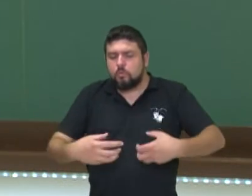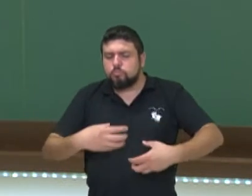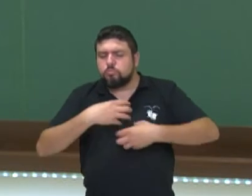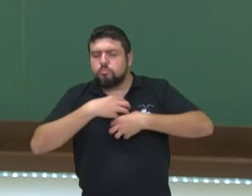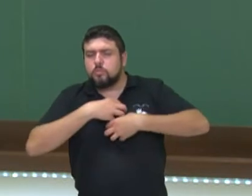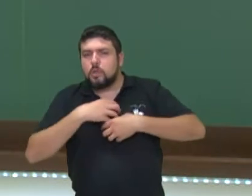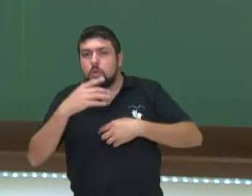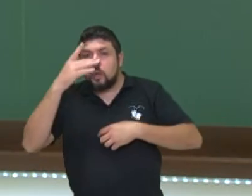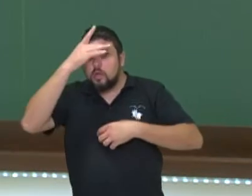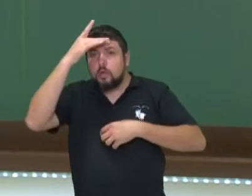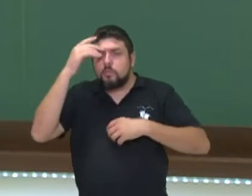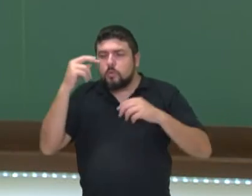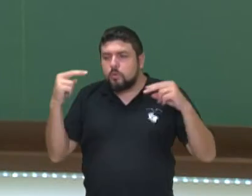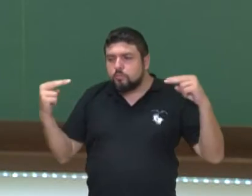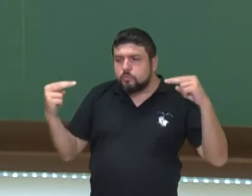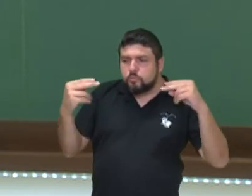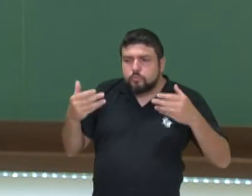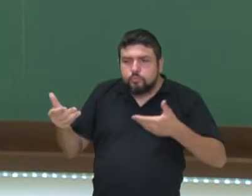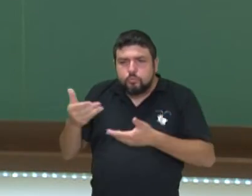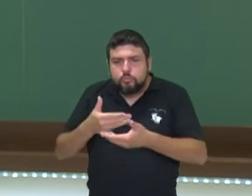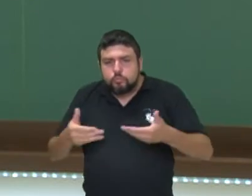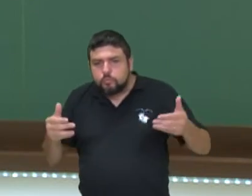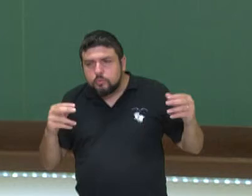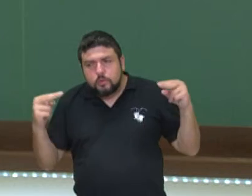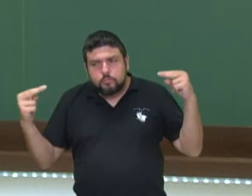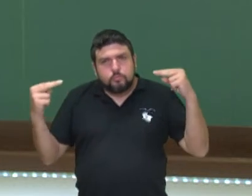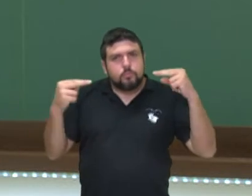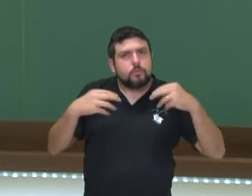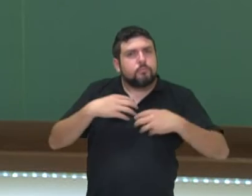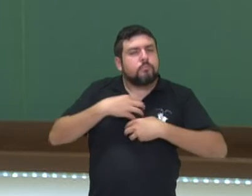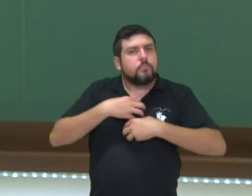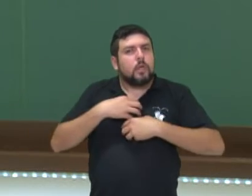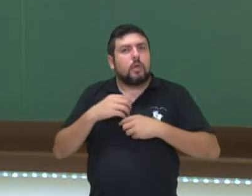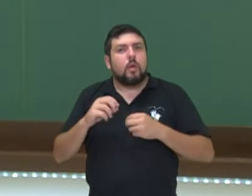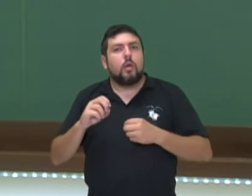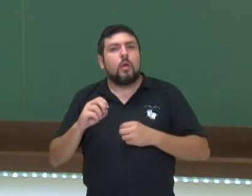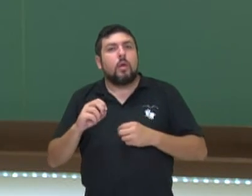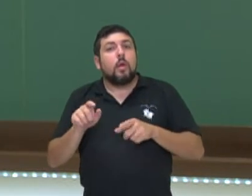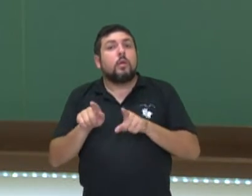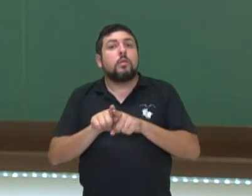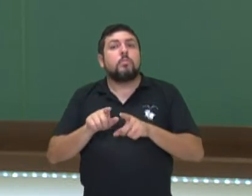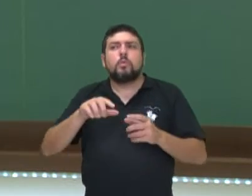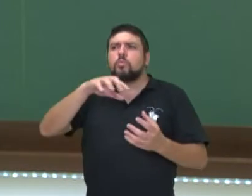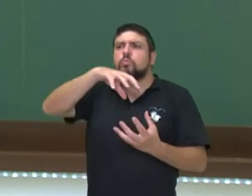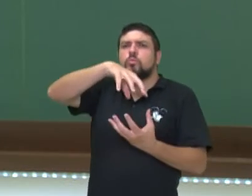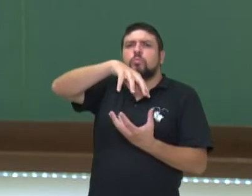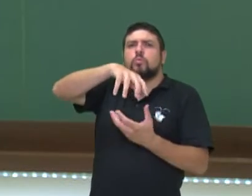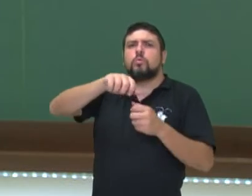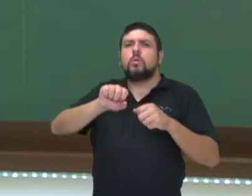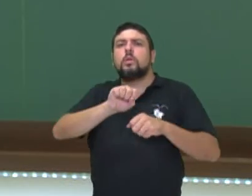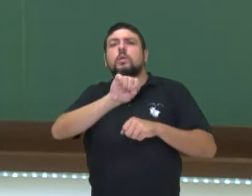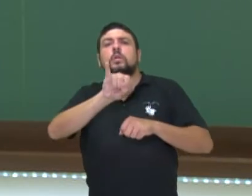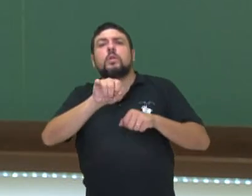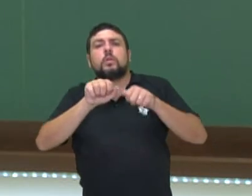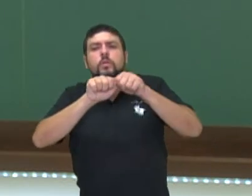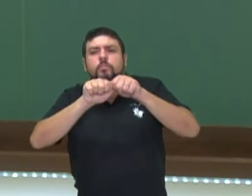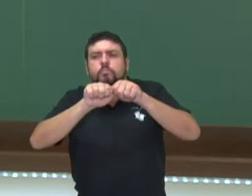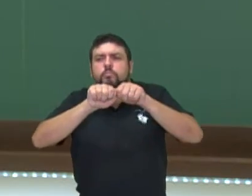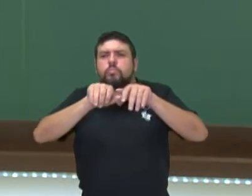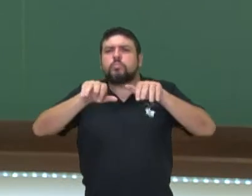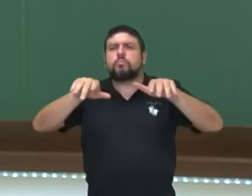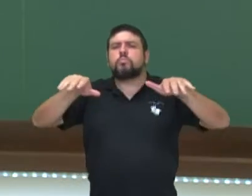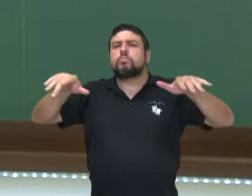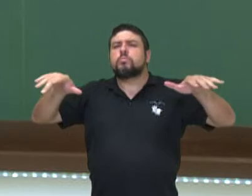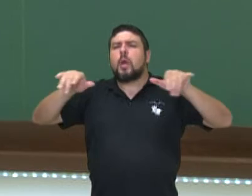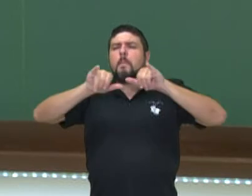as pessoas que dividem o espaço da escola com vocês, no mundo também, se a gente ampliar essa